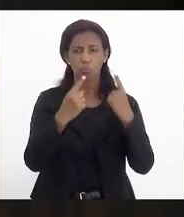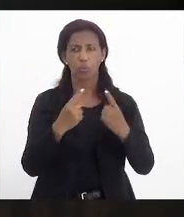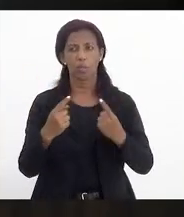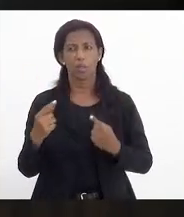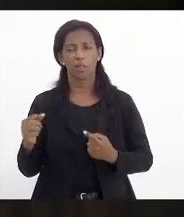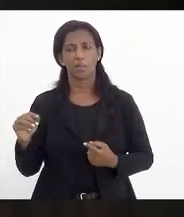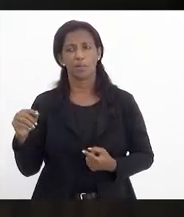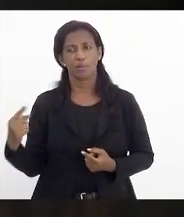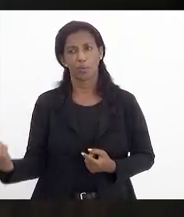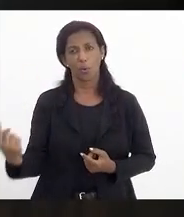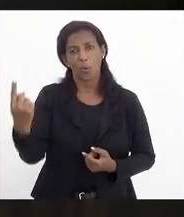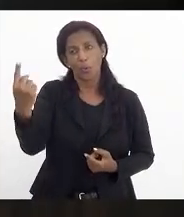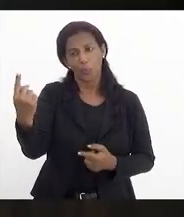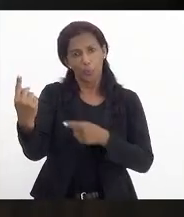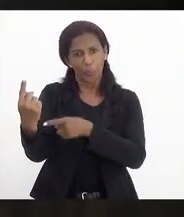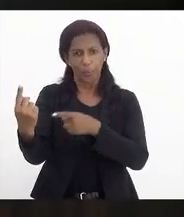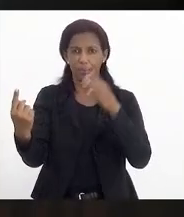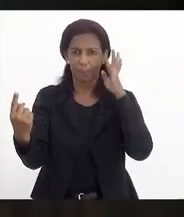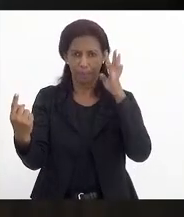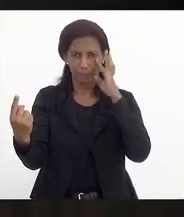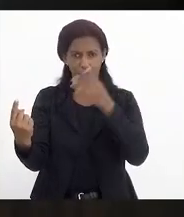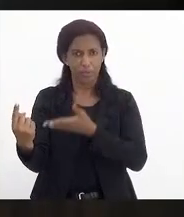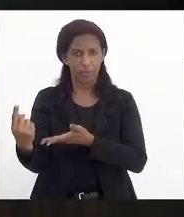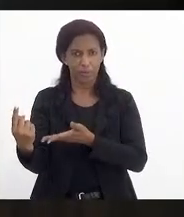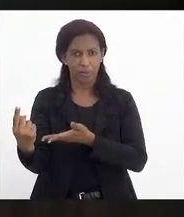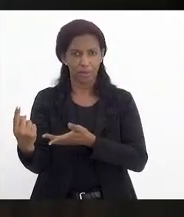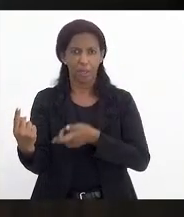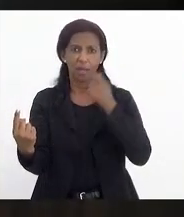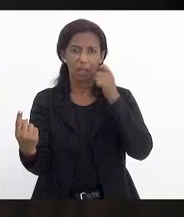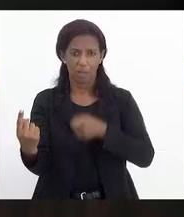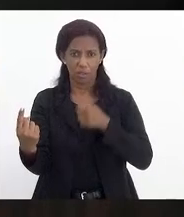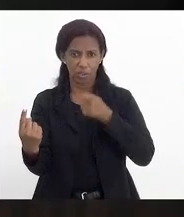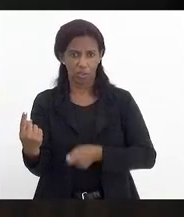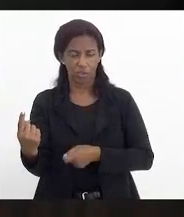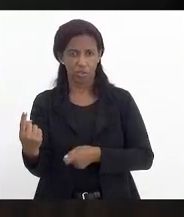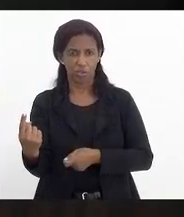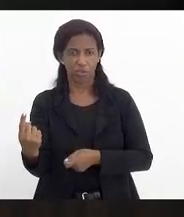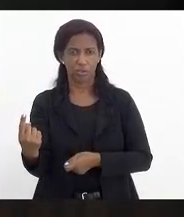um, vocês devem imaginar, querem garantir os direitos dos servidores.